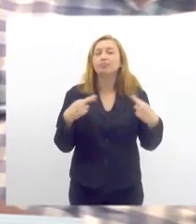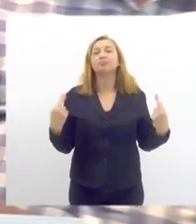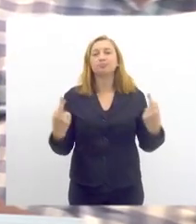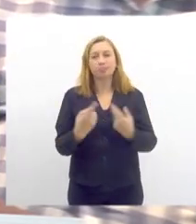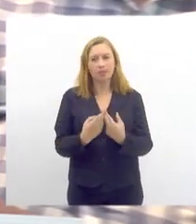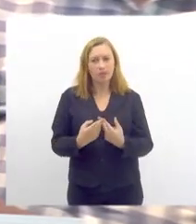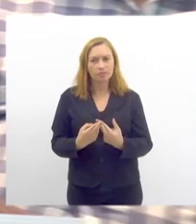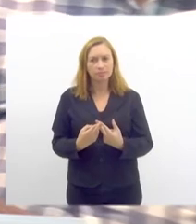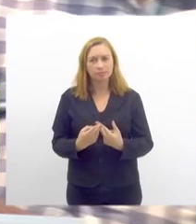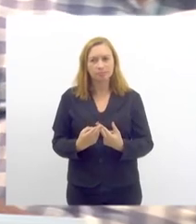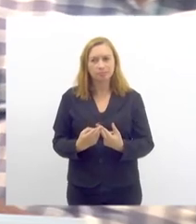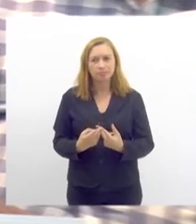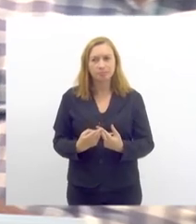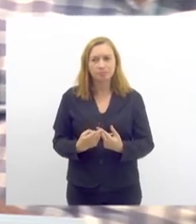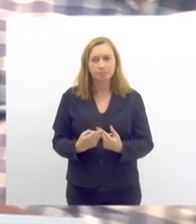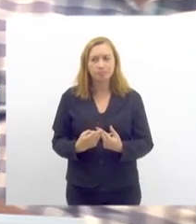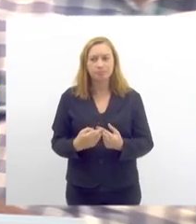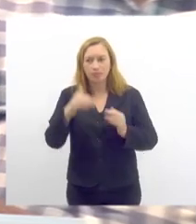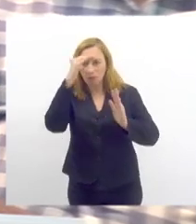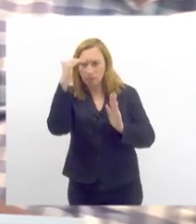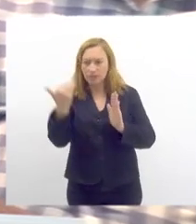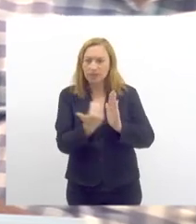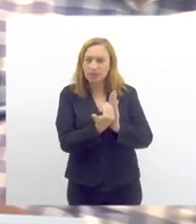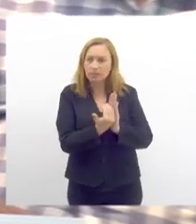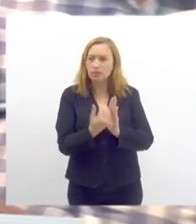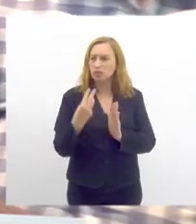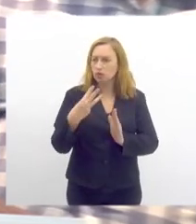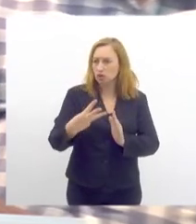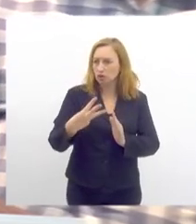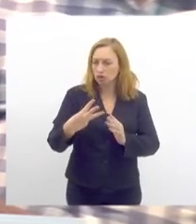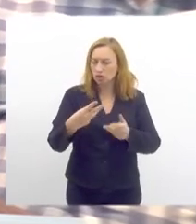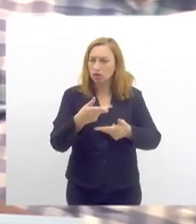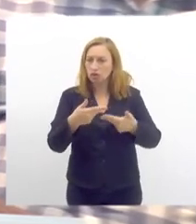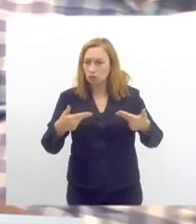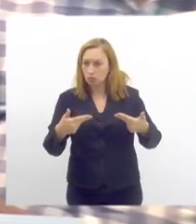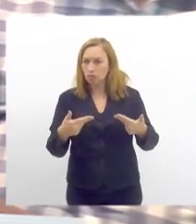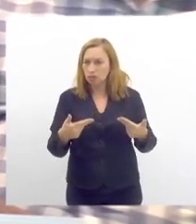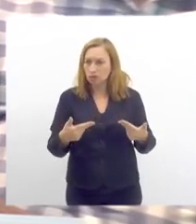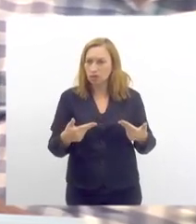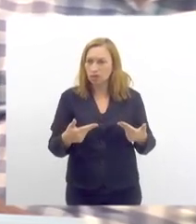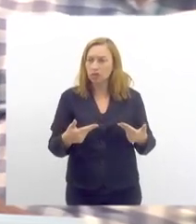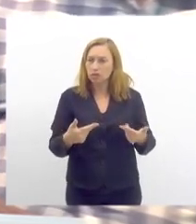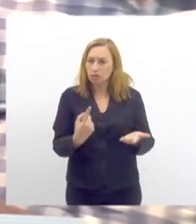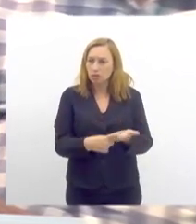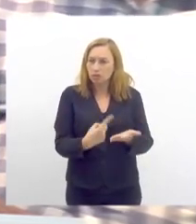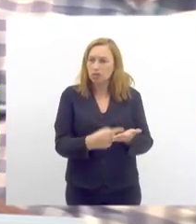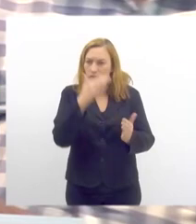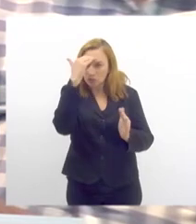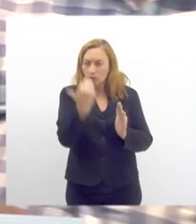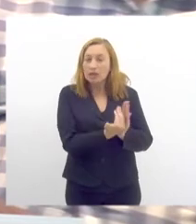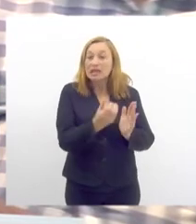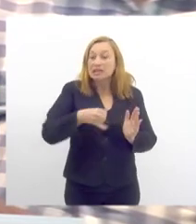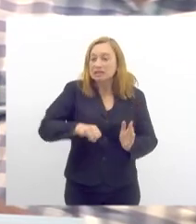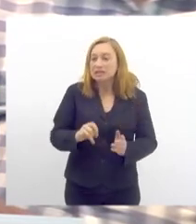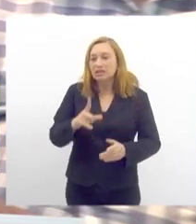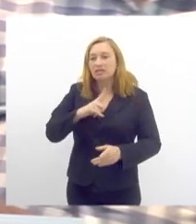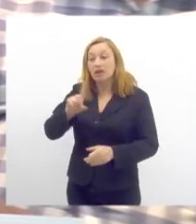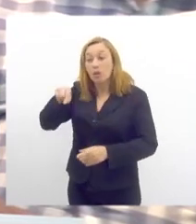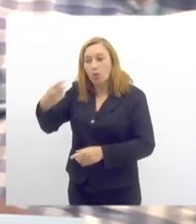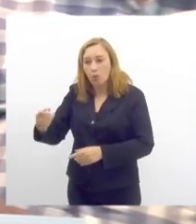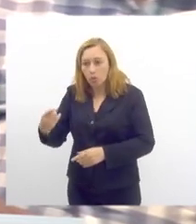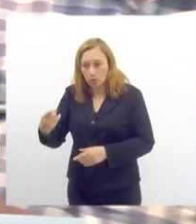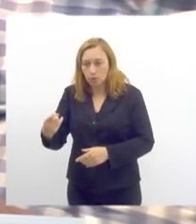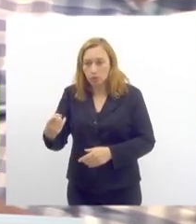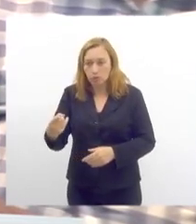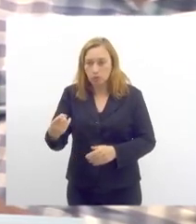audiência nós acatamos os três pontos que o sindicato trouxe, acordamos e cumprimos. Se tiverem outros pontos referentes à progressão